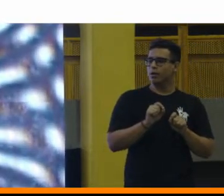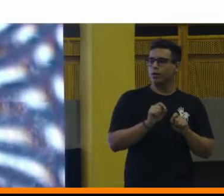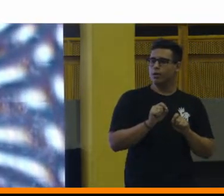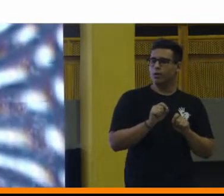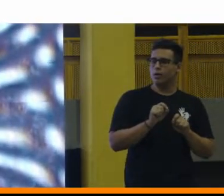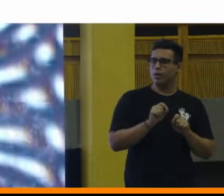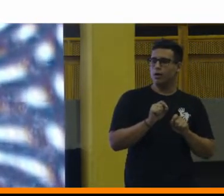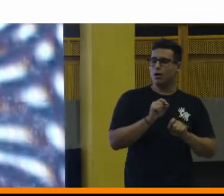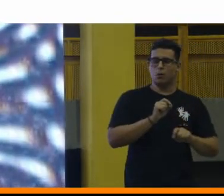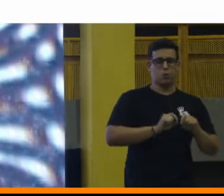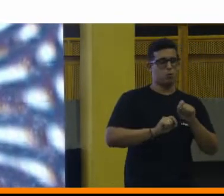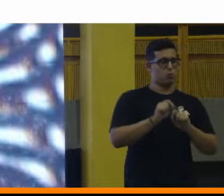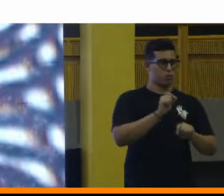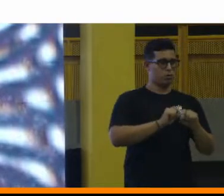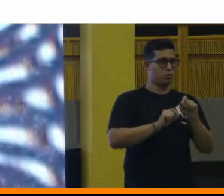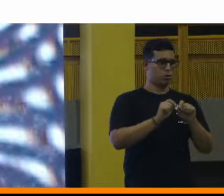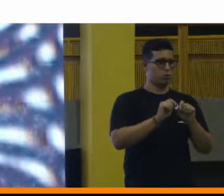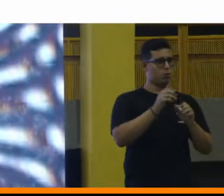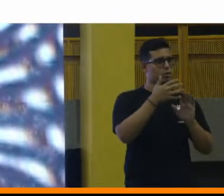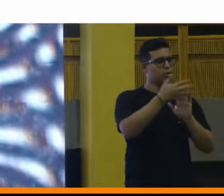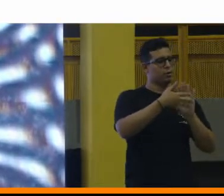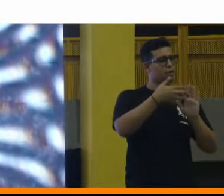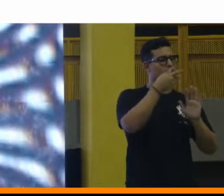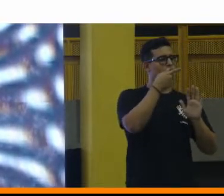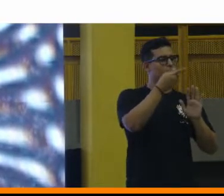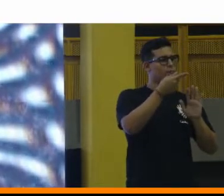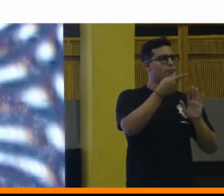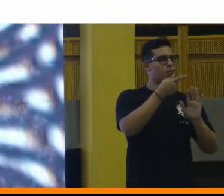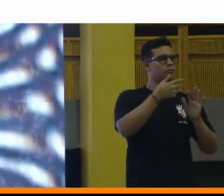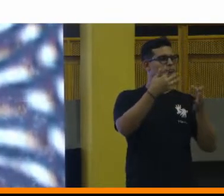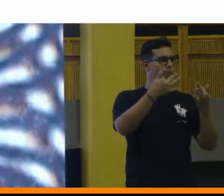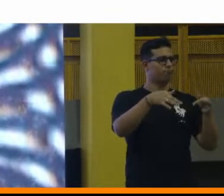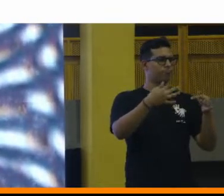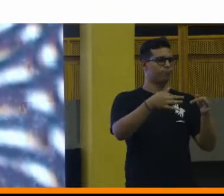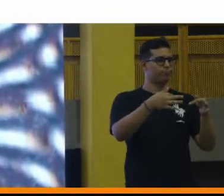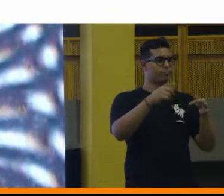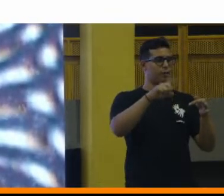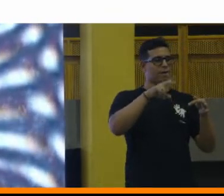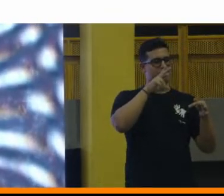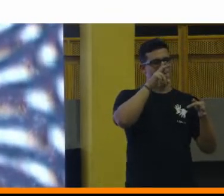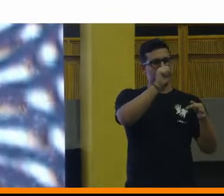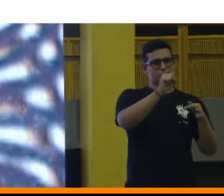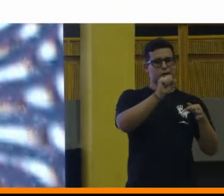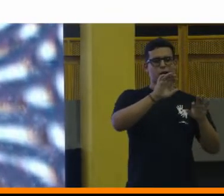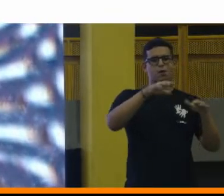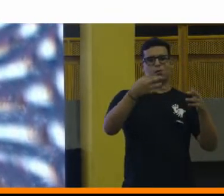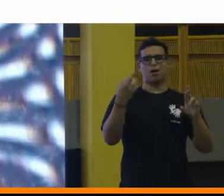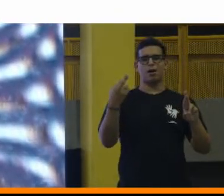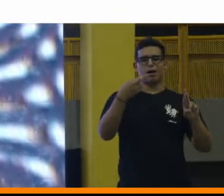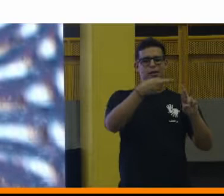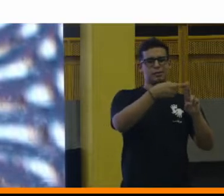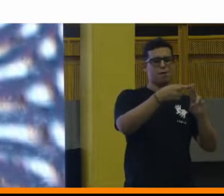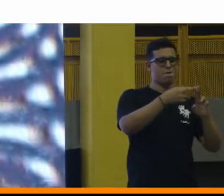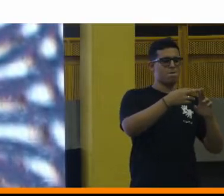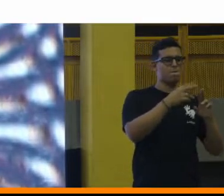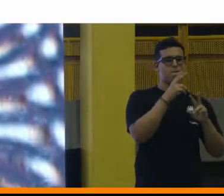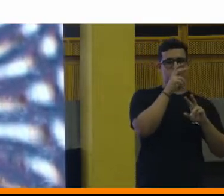Força. Lembram disso? Qual é a relação entre a força e a aceleração?